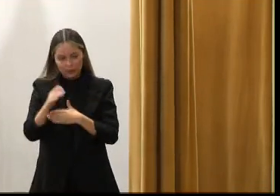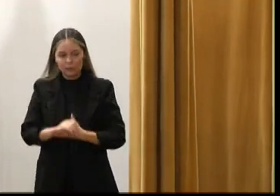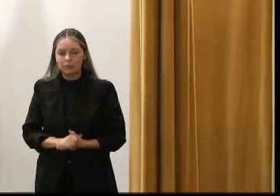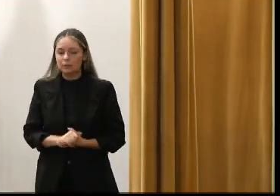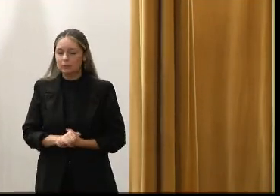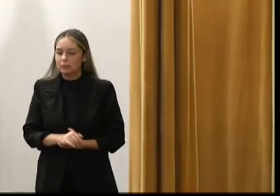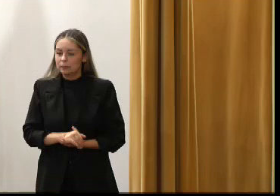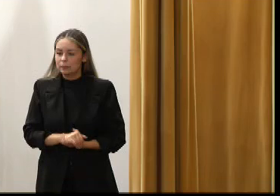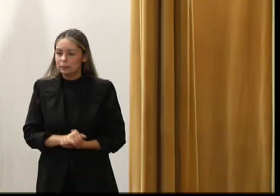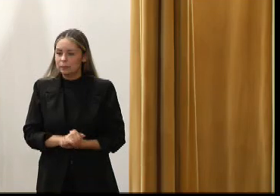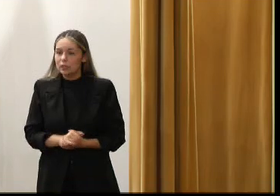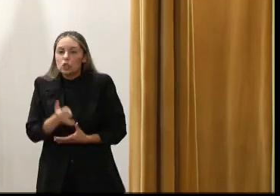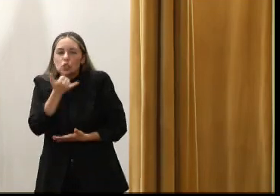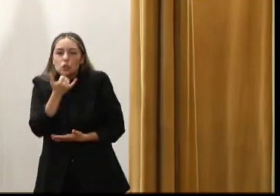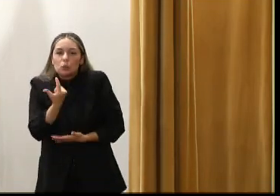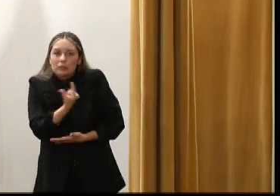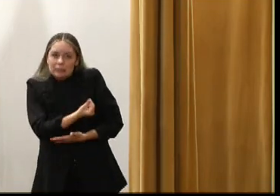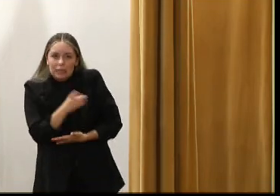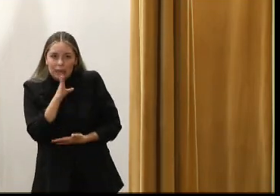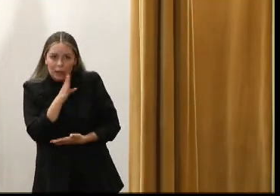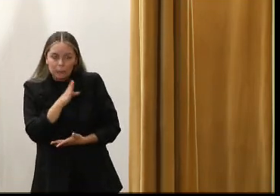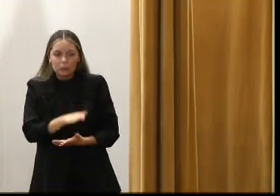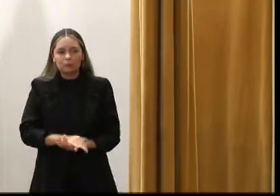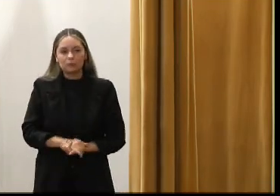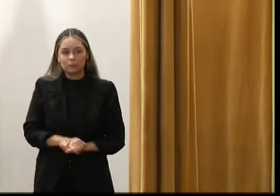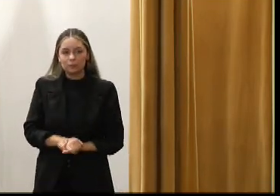Muito obrigada. Desculpa eu sair, viu? Imagina.